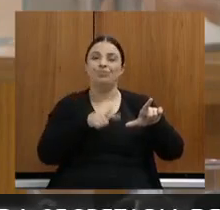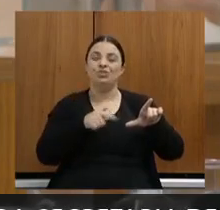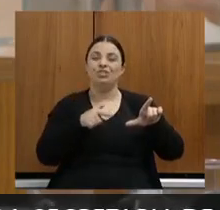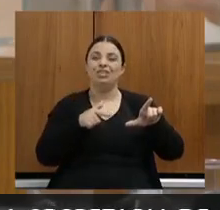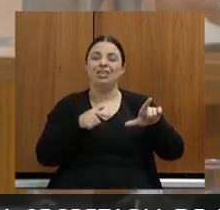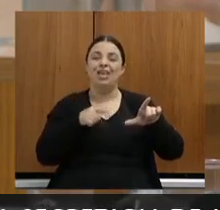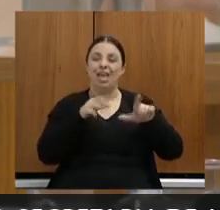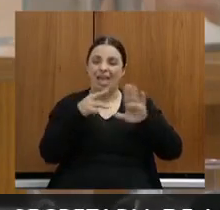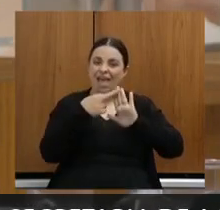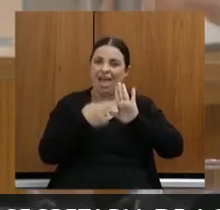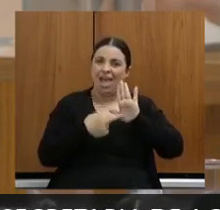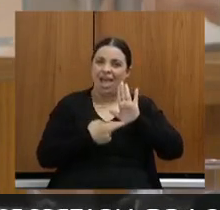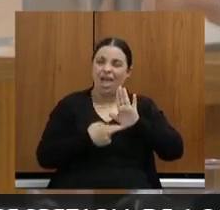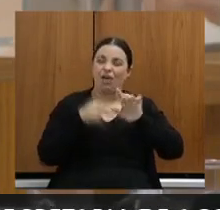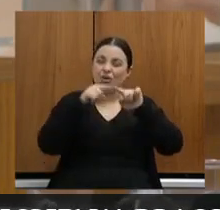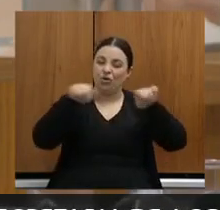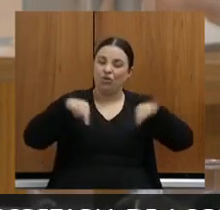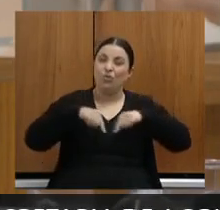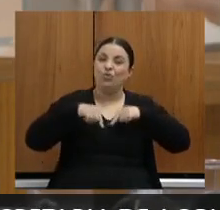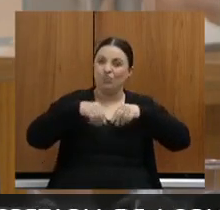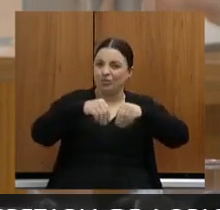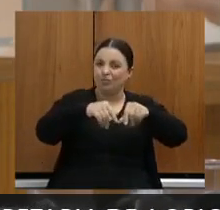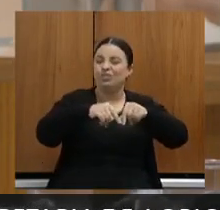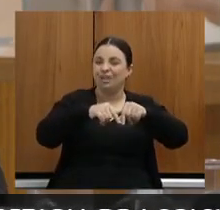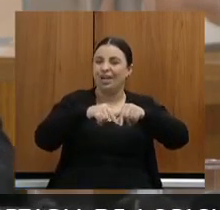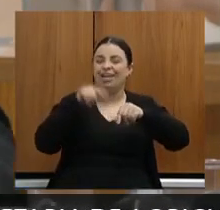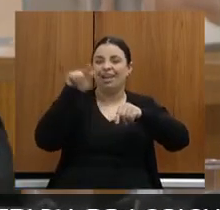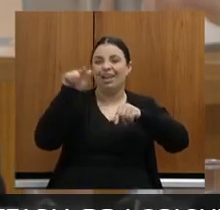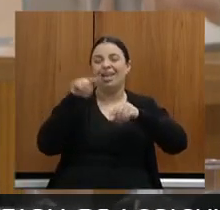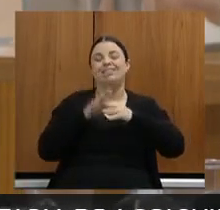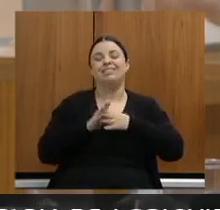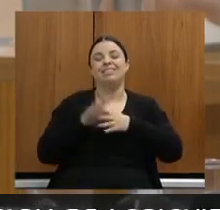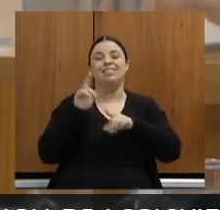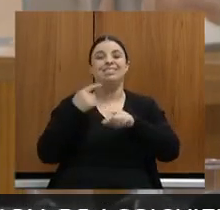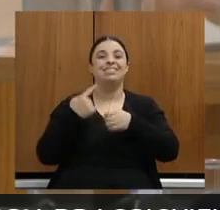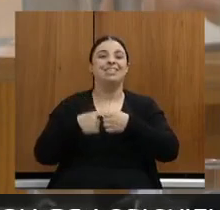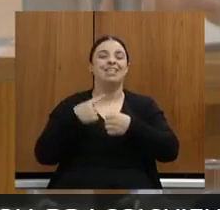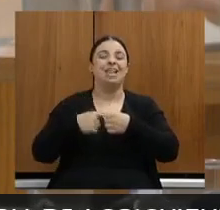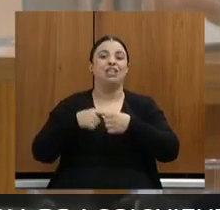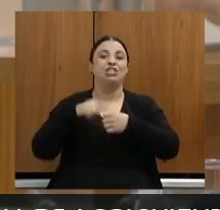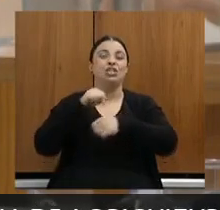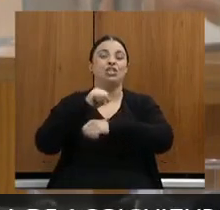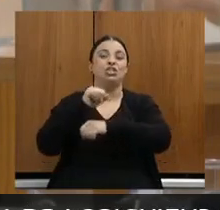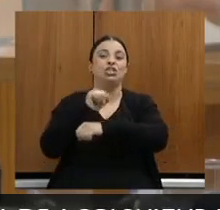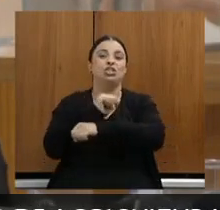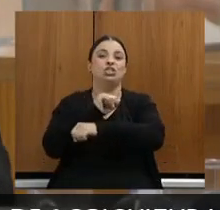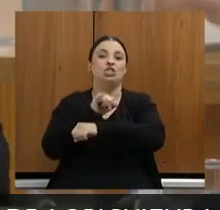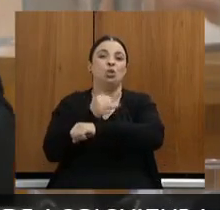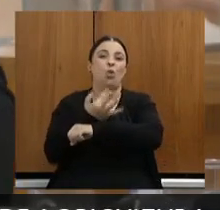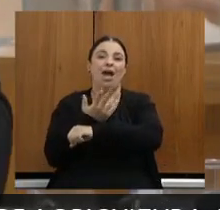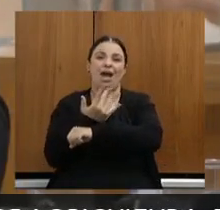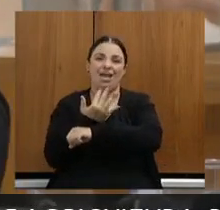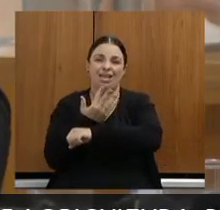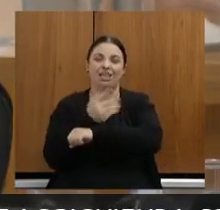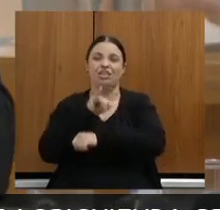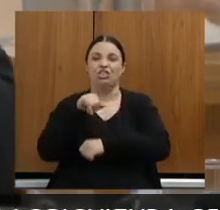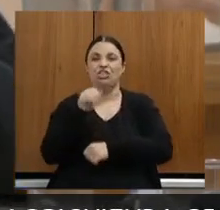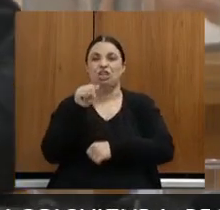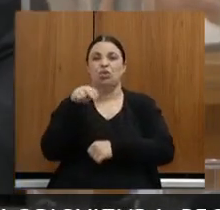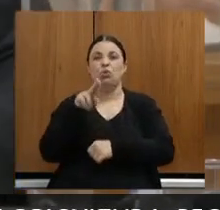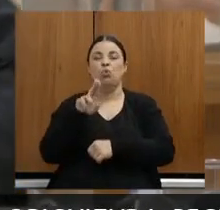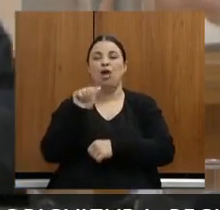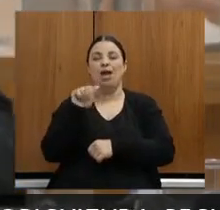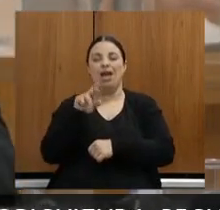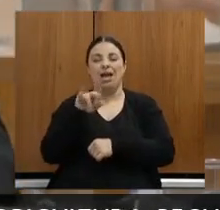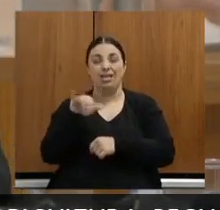da minha querida cidade de Bonito de Minas querida cidade Januária não poderei estar presente em virtude de coincidir com um